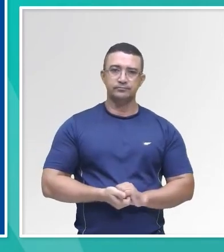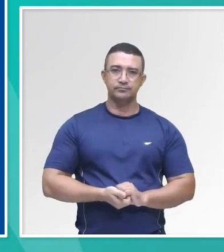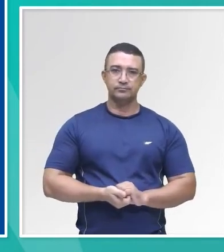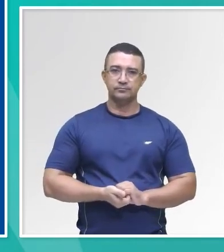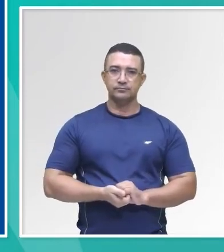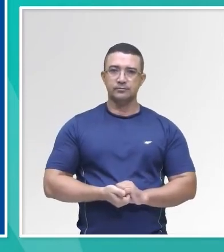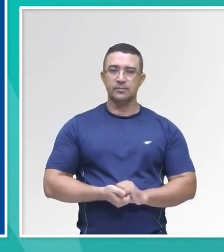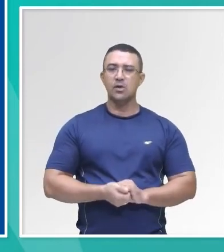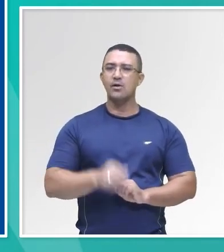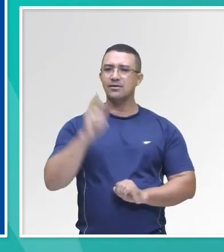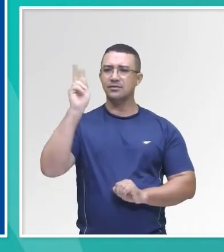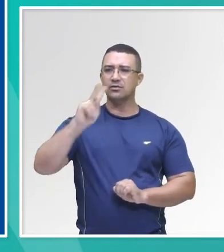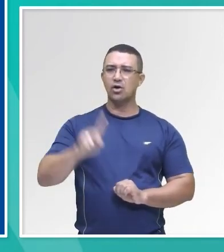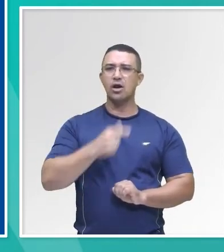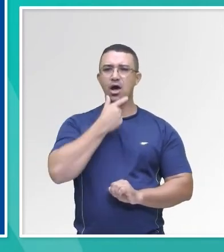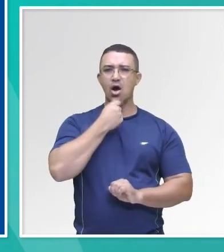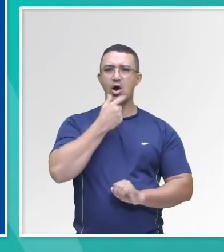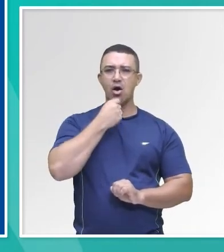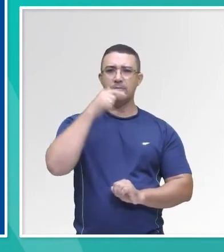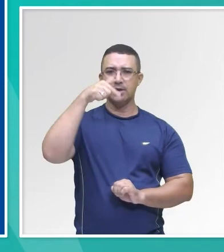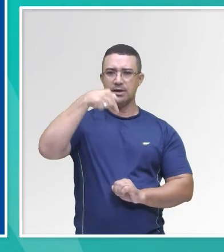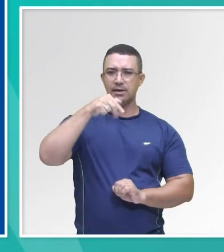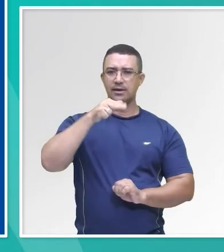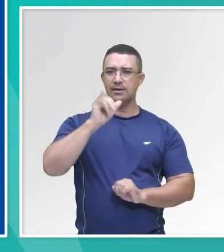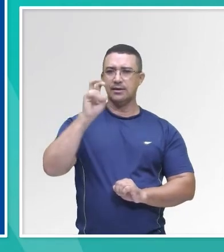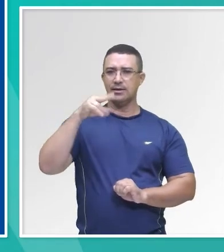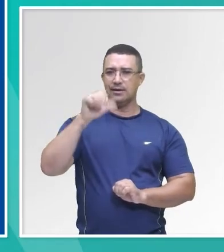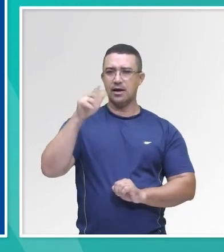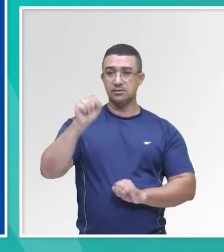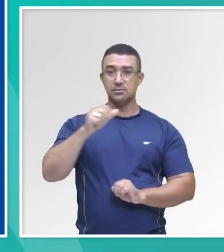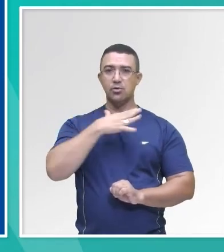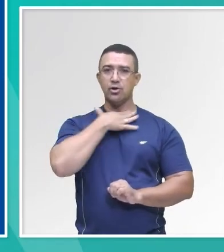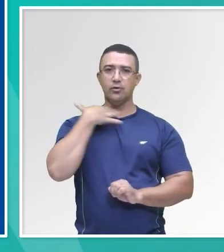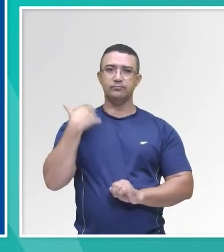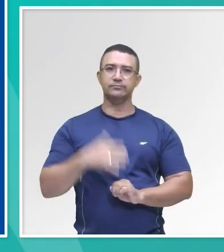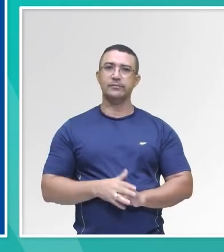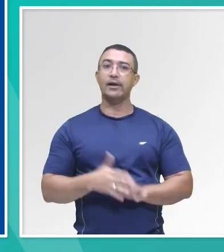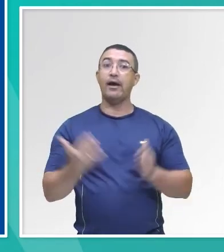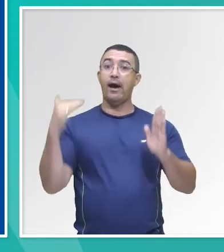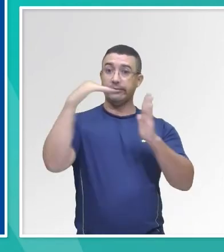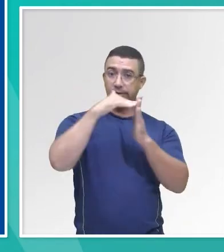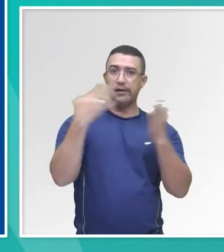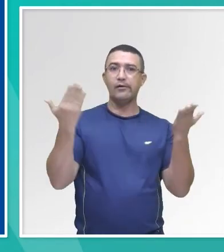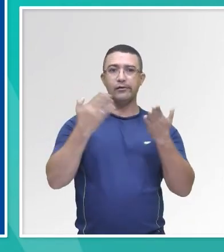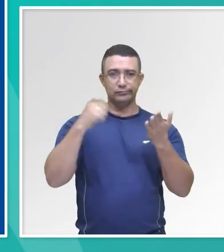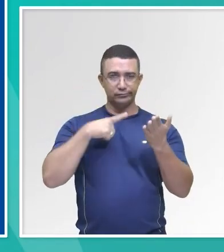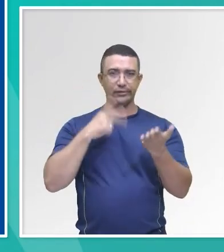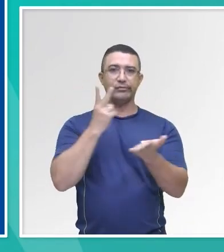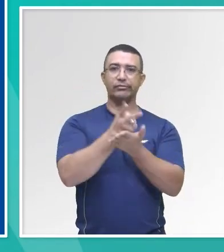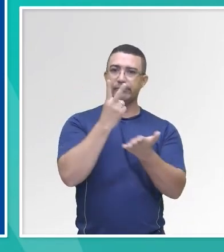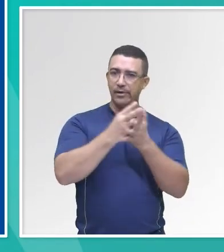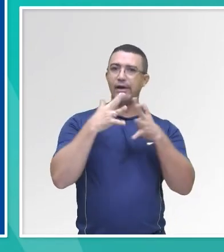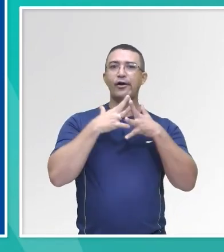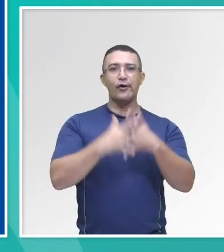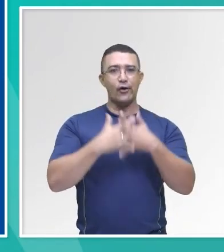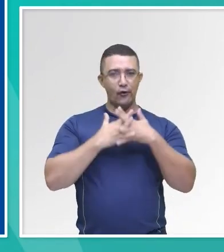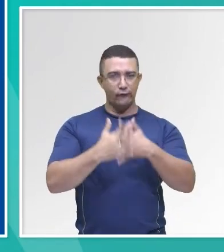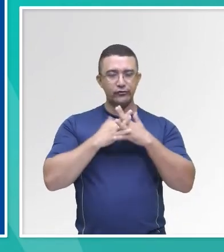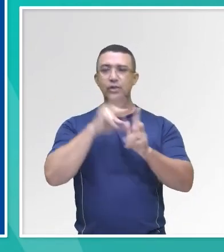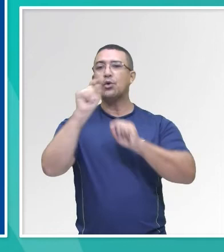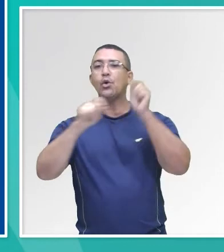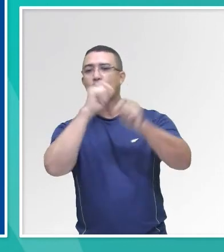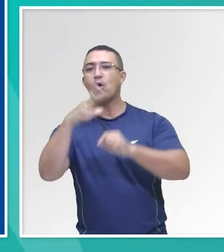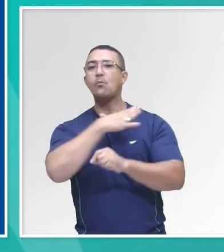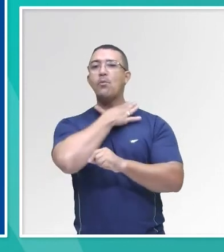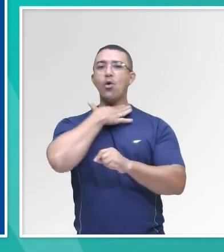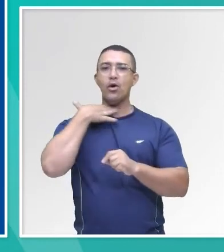essa história. Então vamos analisar aqui, olha só, observe aí. Até hoje permanece certa confusão em torno da morte de Quincas